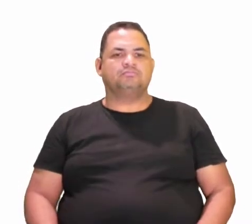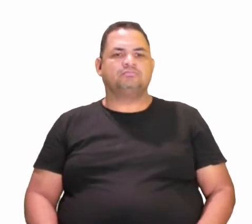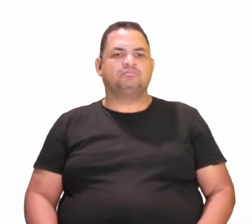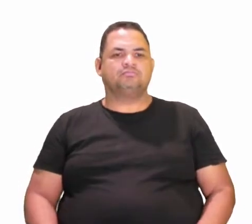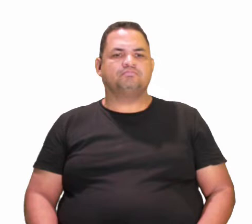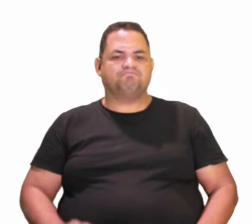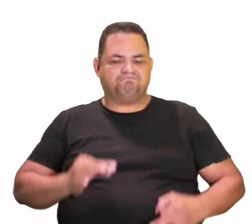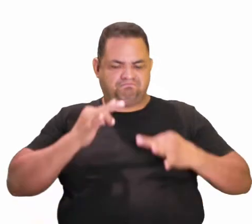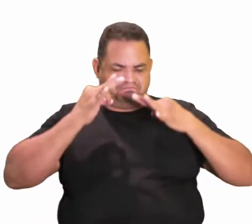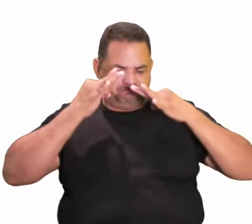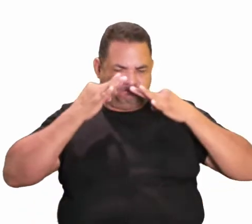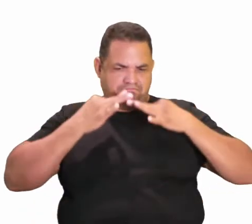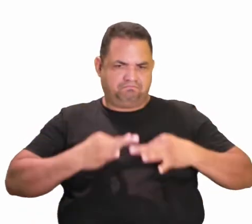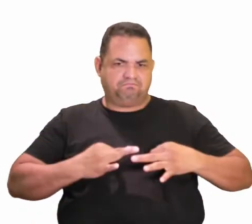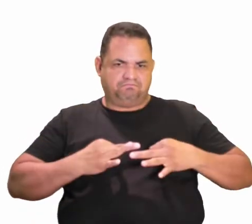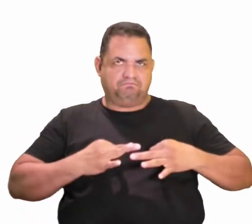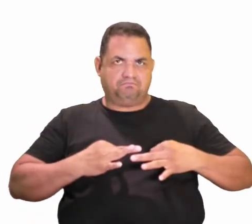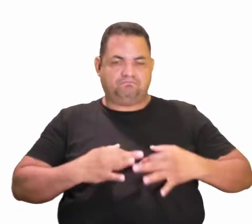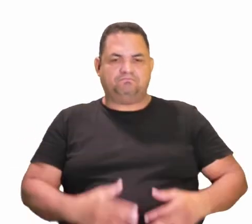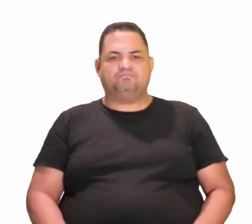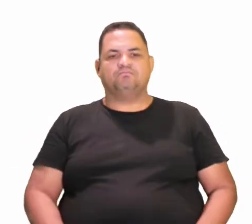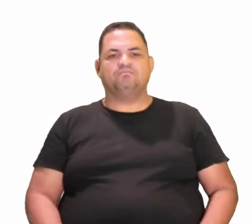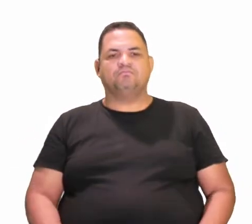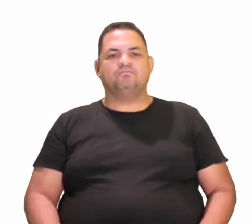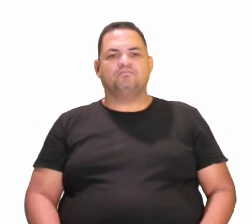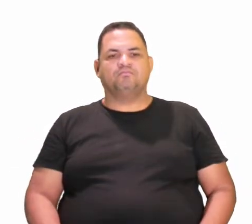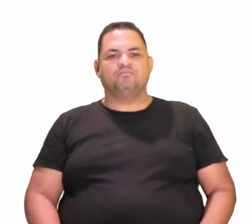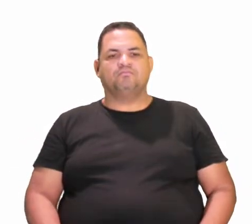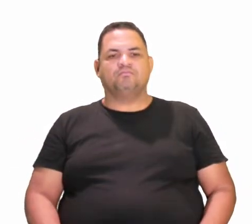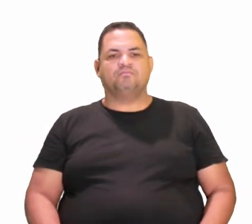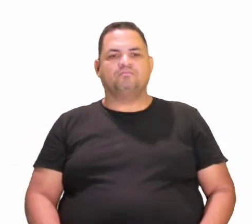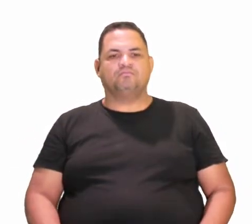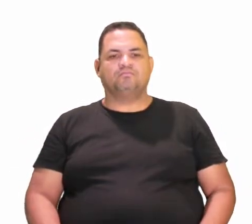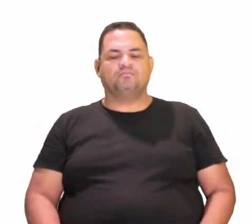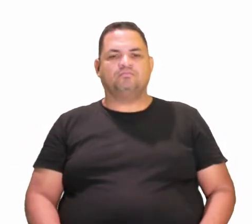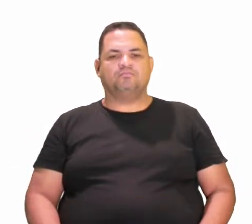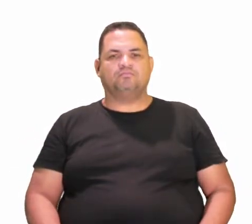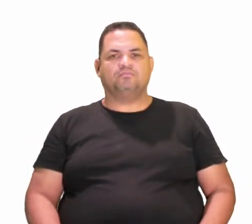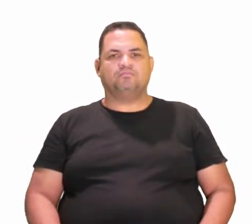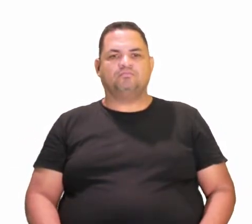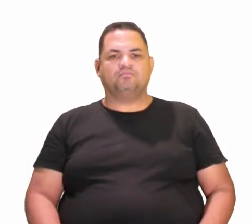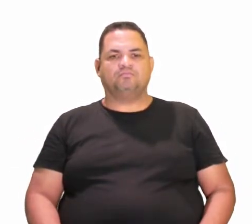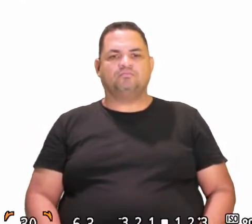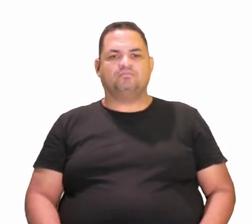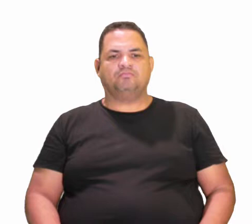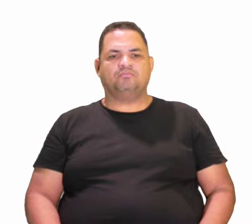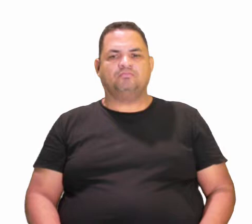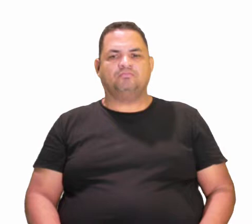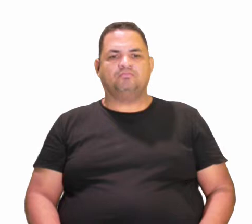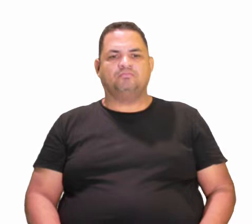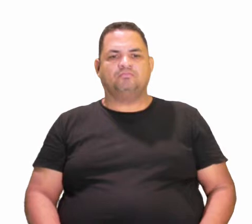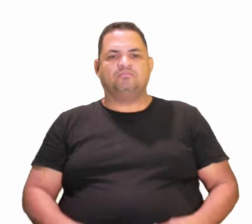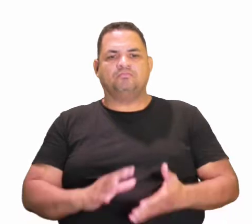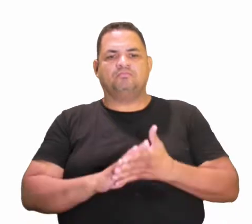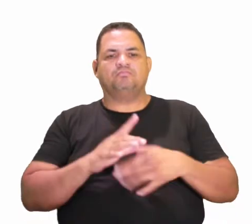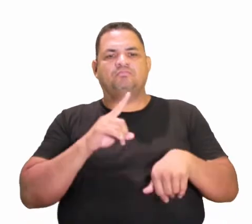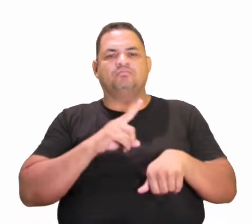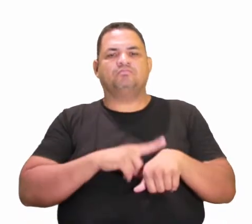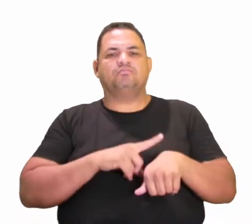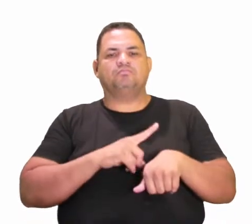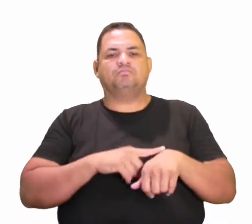Honesty, honestidade. Quality time together, tempo de